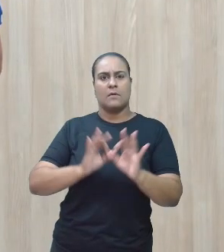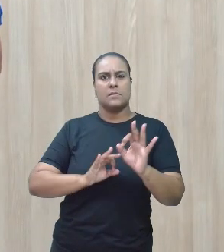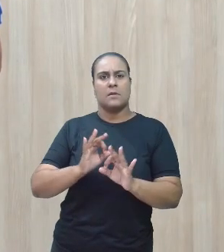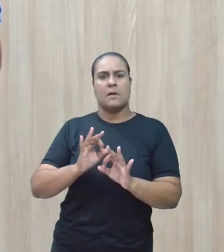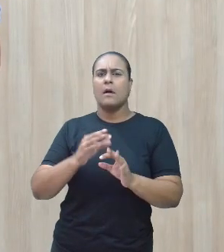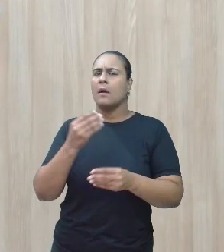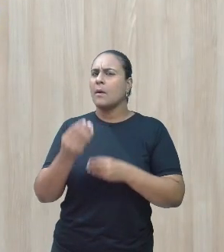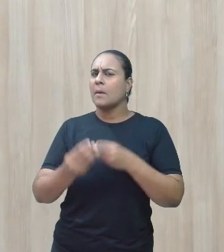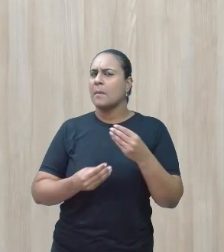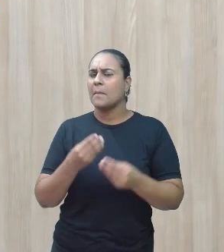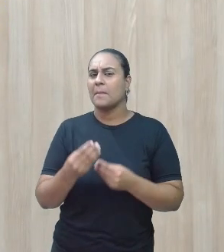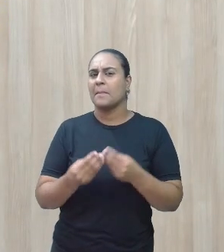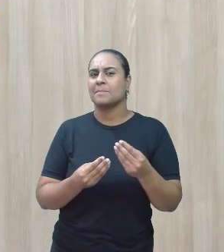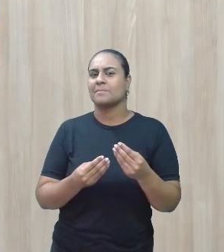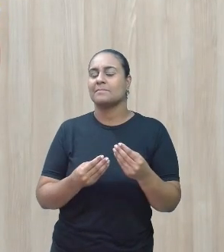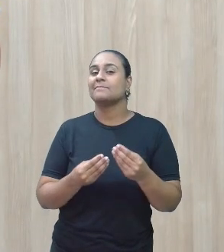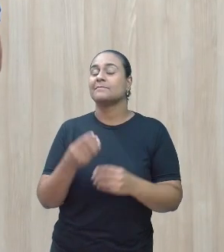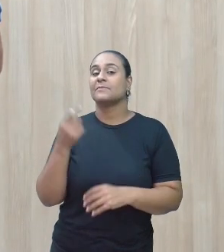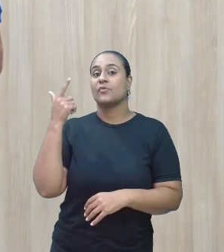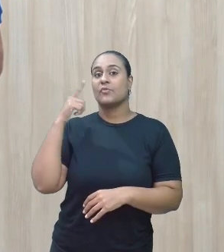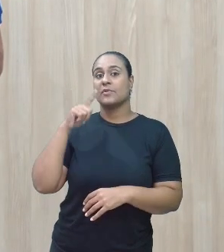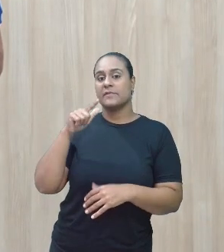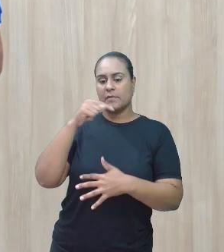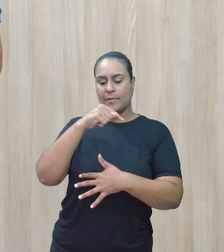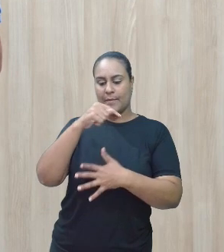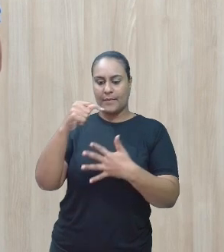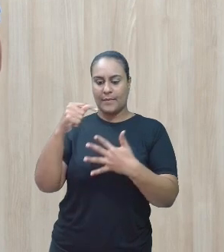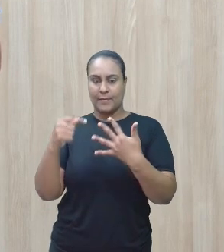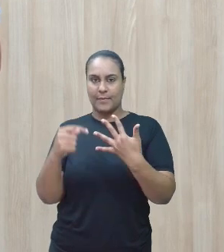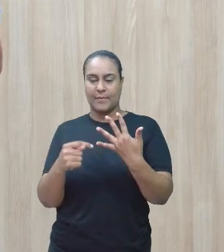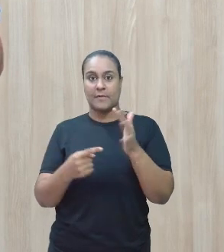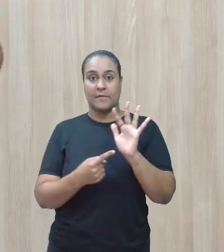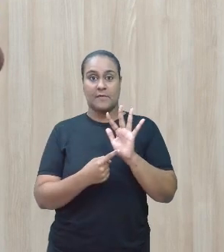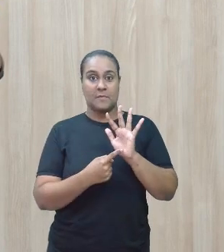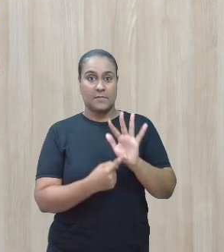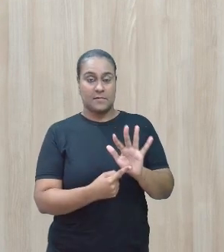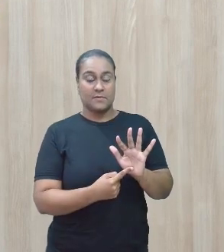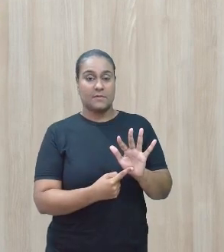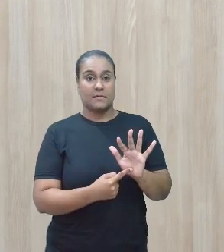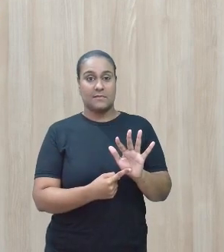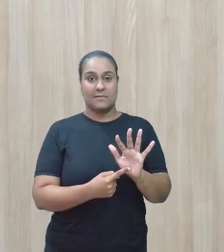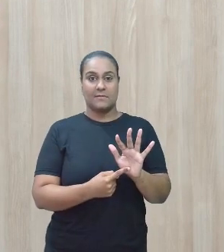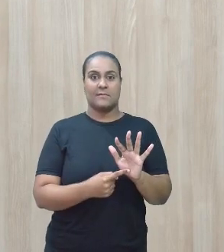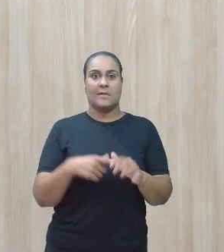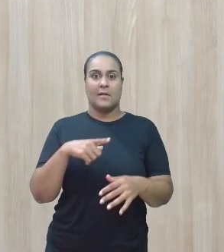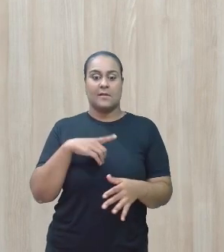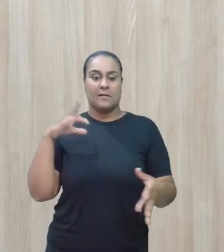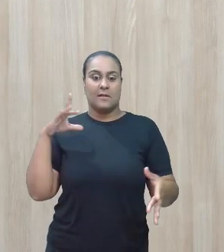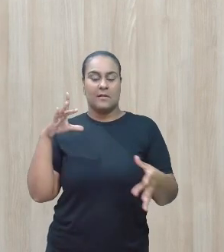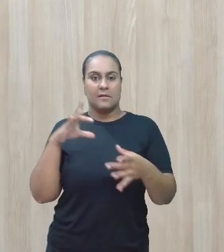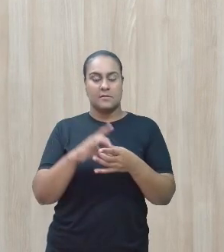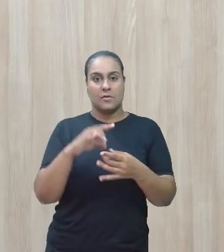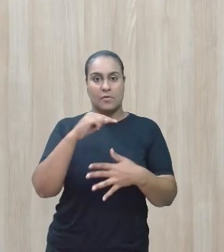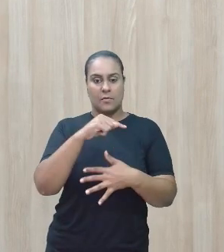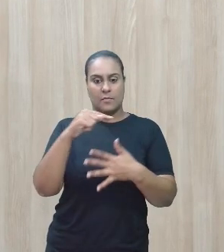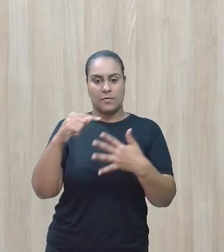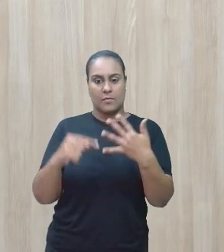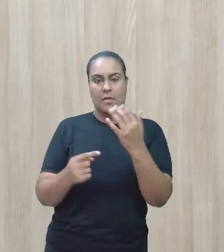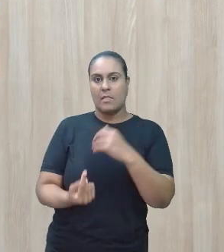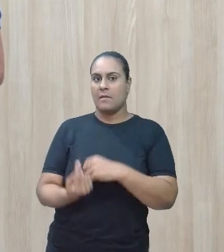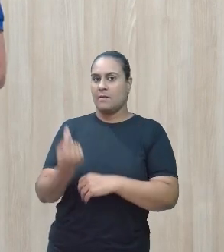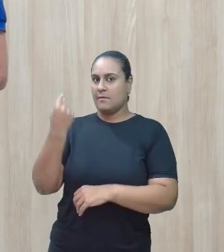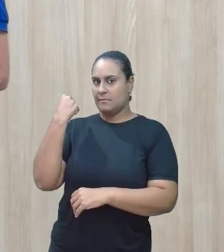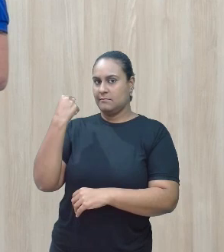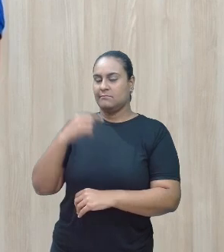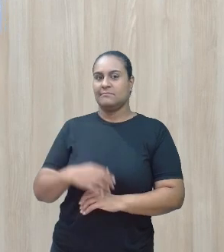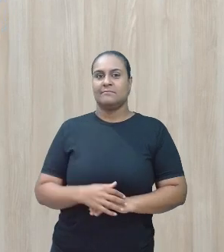que eu consiga fazer com que os elementos que vão aparecer na frente, ele tenha uma relação com os elementos anteriores,